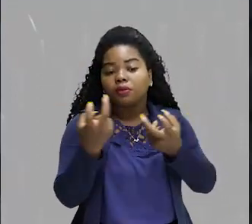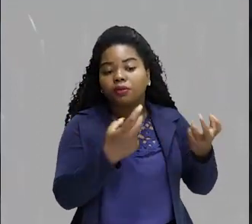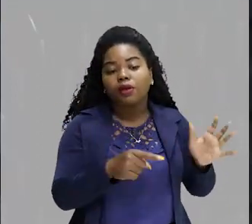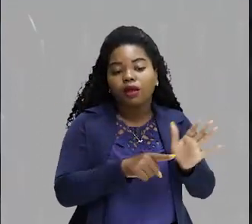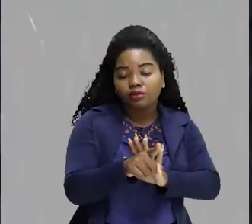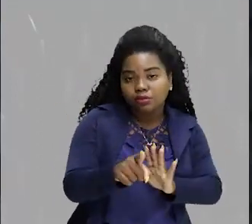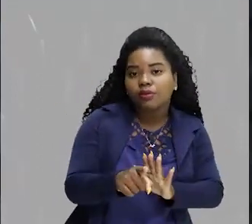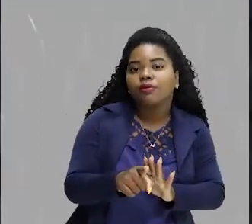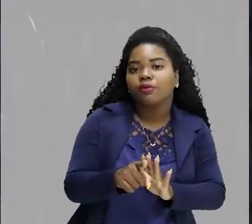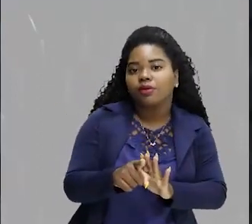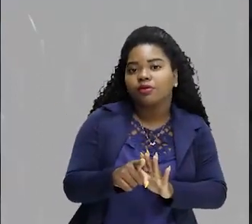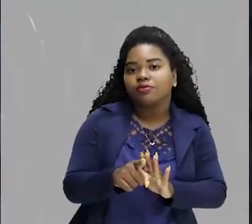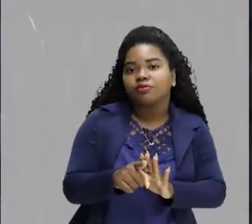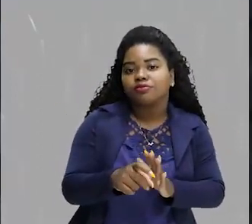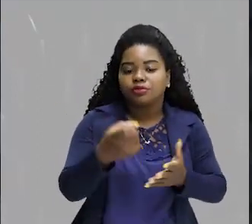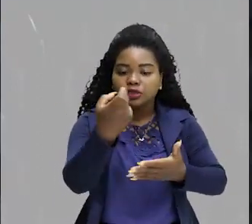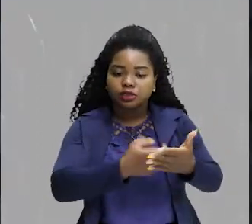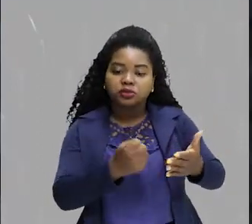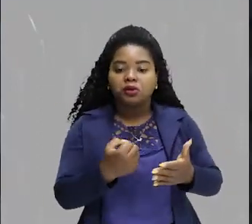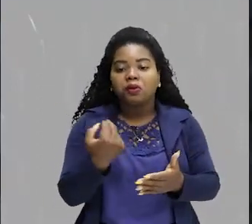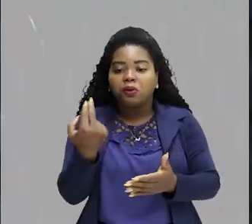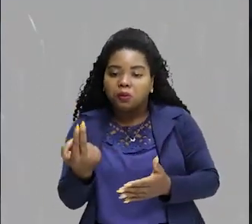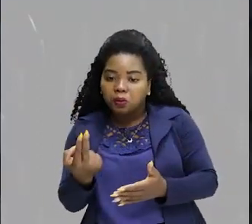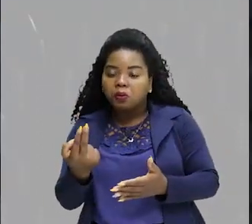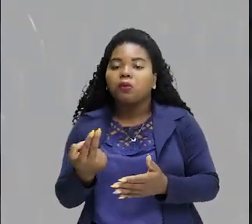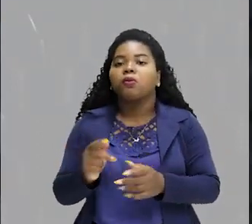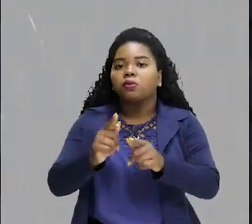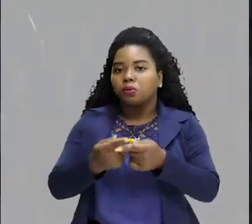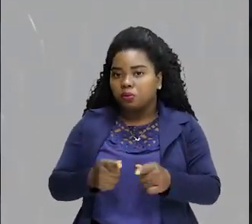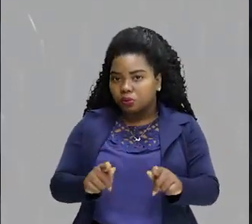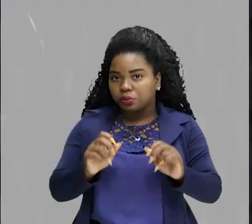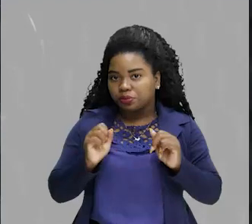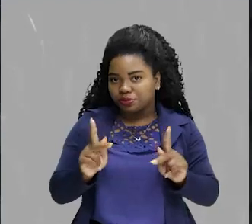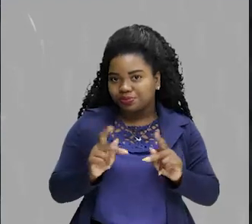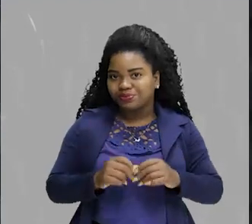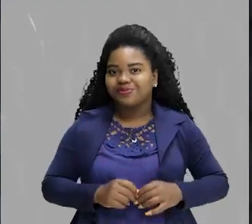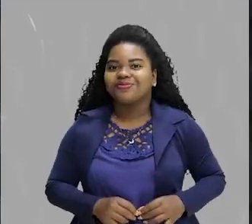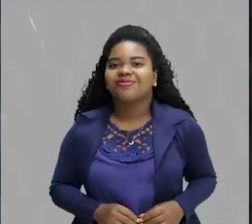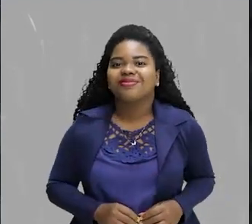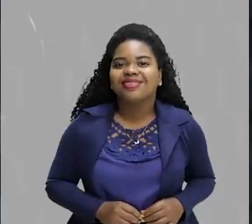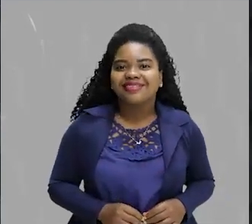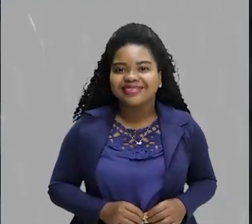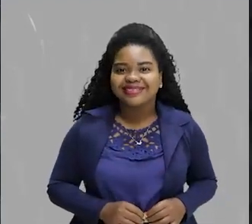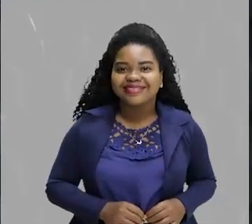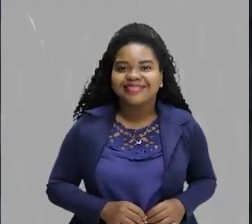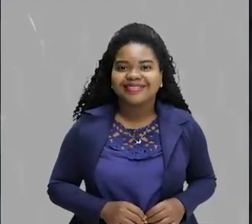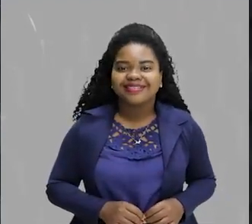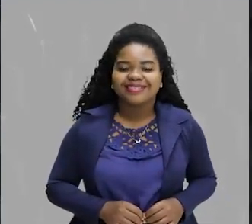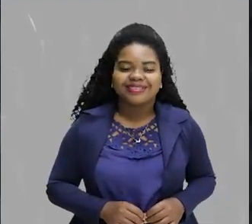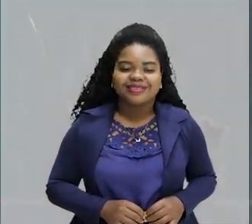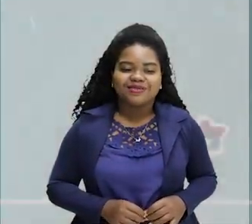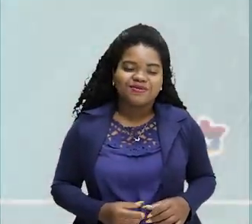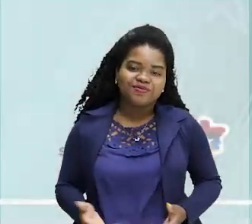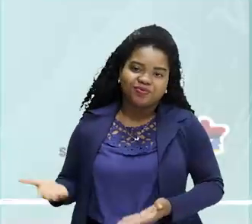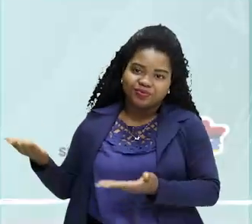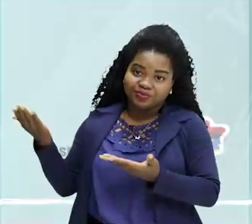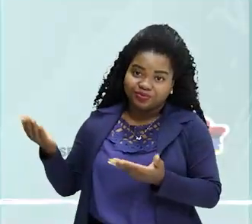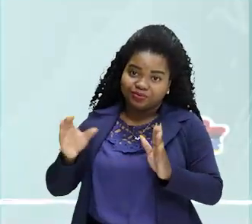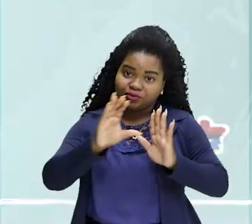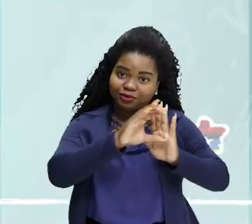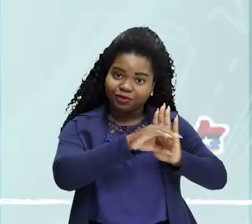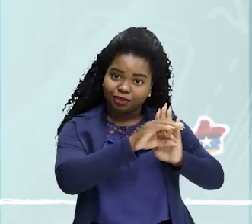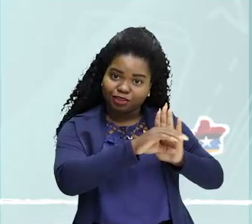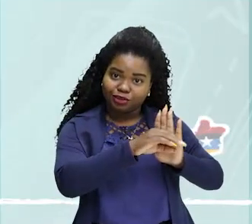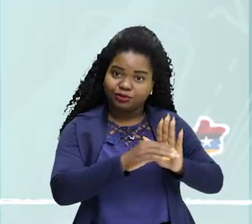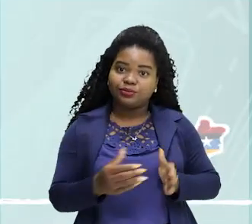em exercícios textuais ou exercícios gramaticais. Vamos lá? Então, vejamos. A definição desse